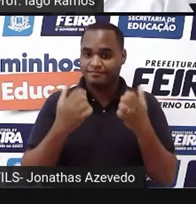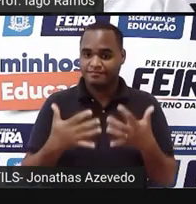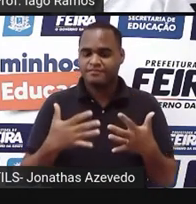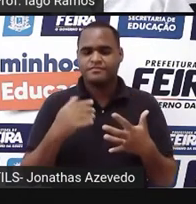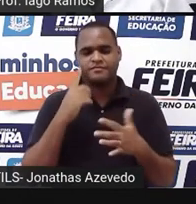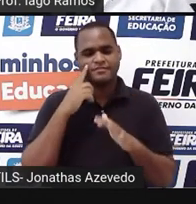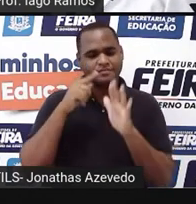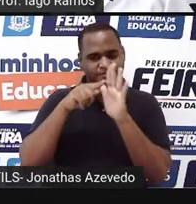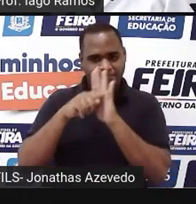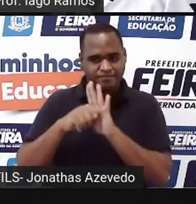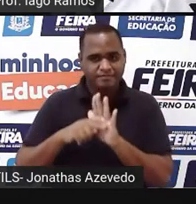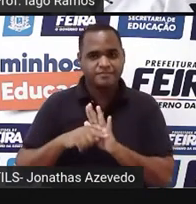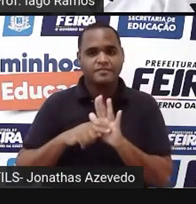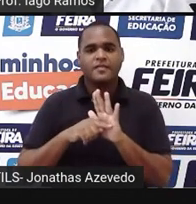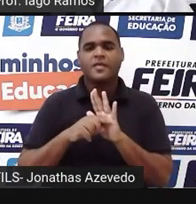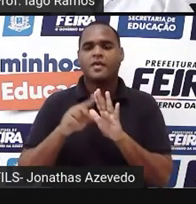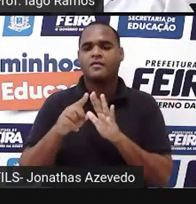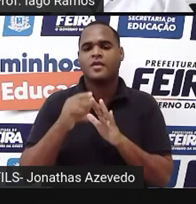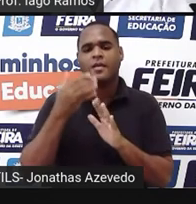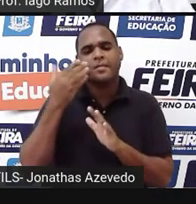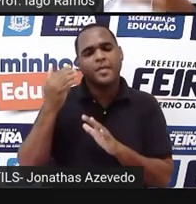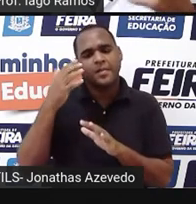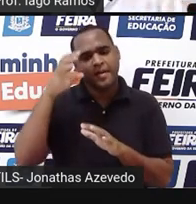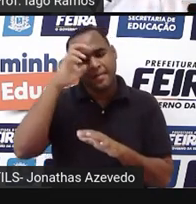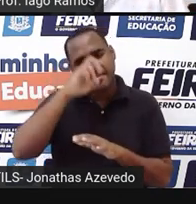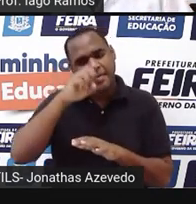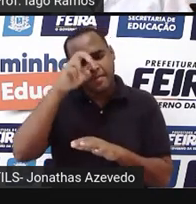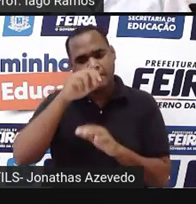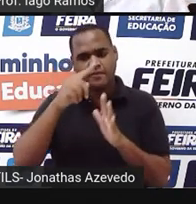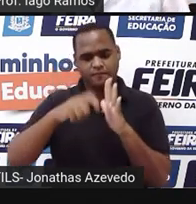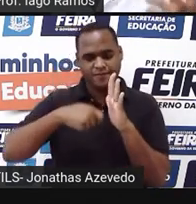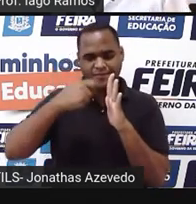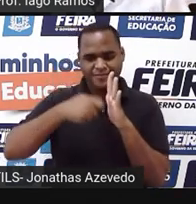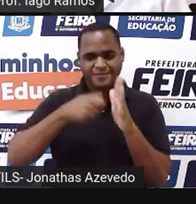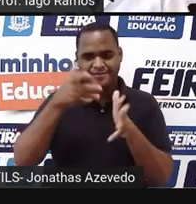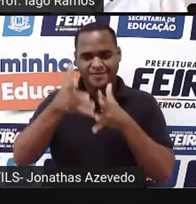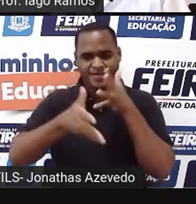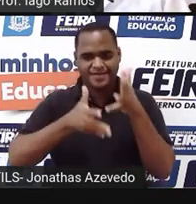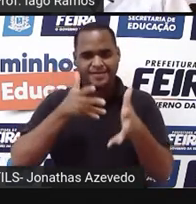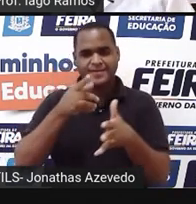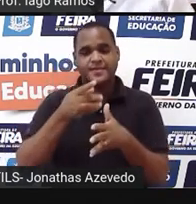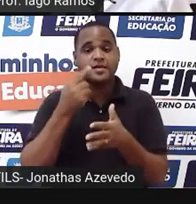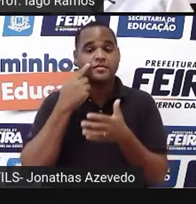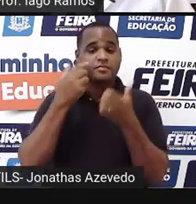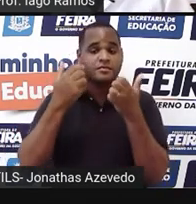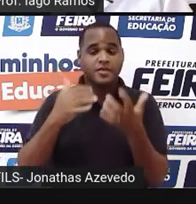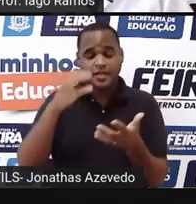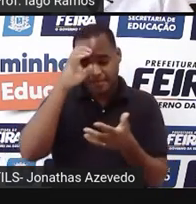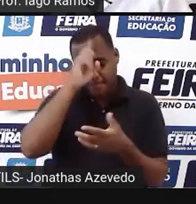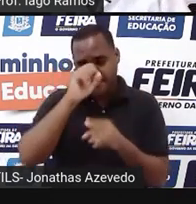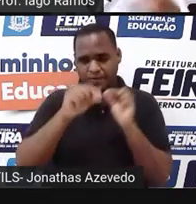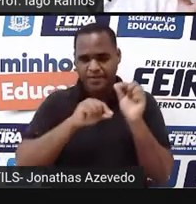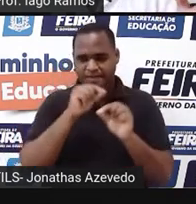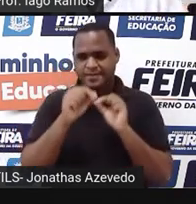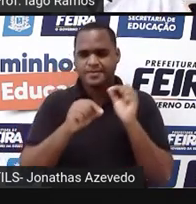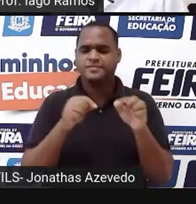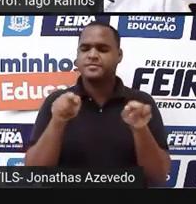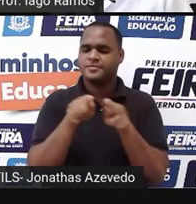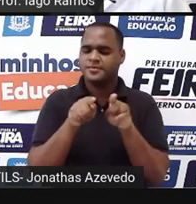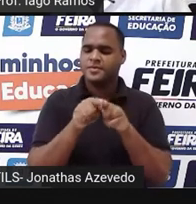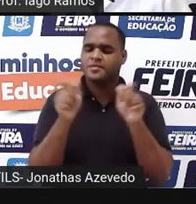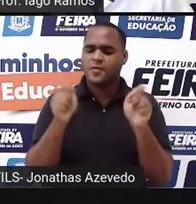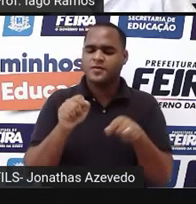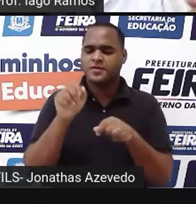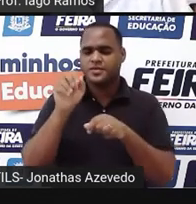aquela avaliaçãozinha, o que é que você entendeu dessa aula? Grava um áudio, comenta o que é que você conseguiu aprender, tá bom? E você pode